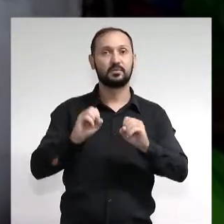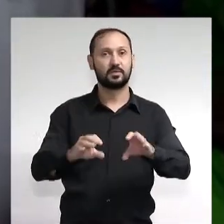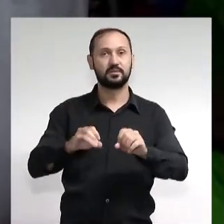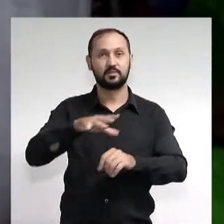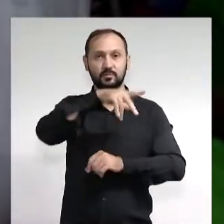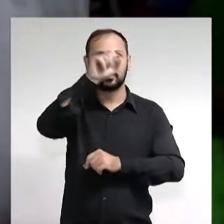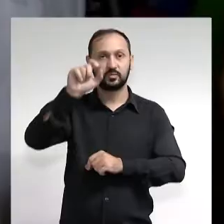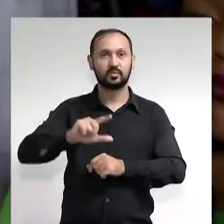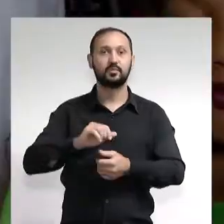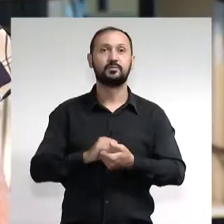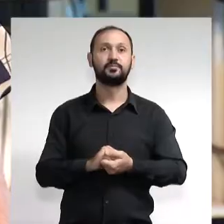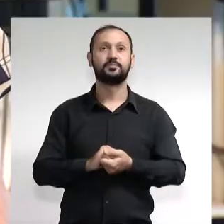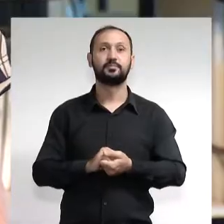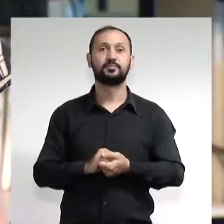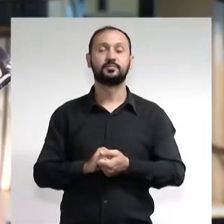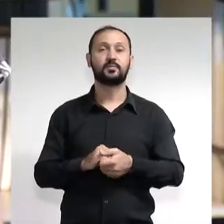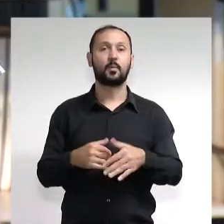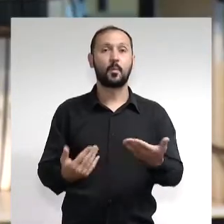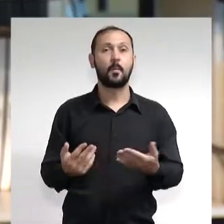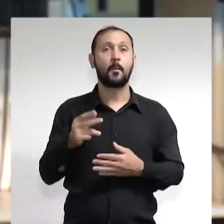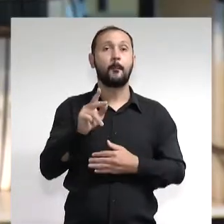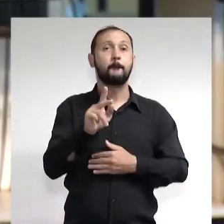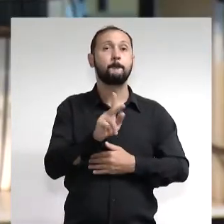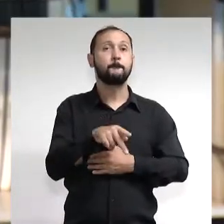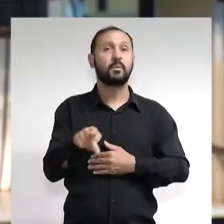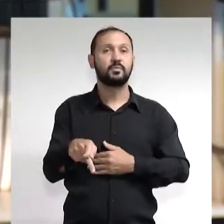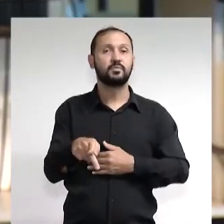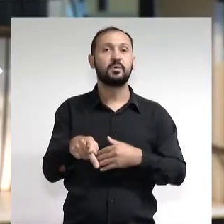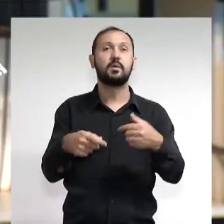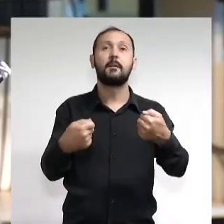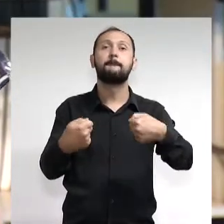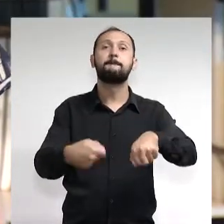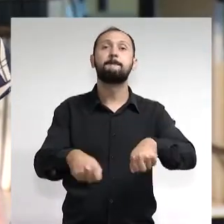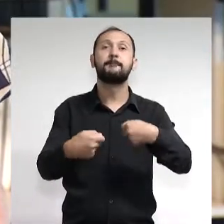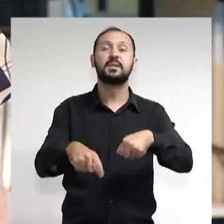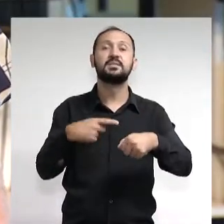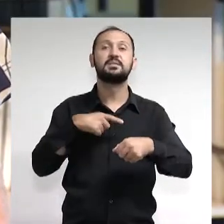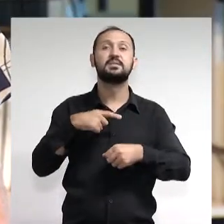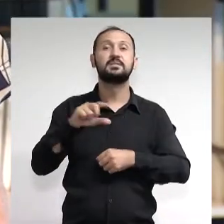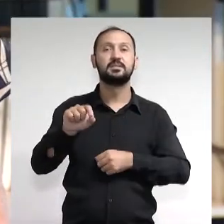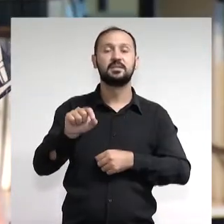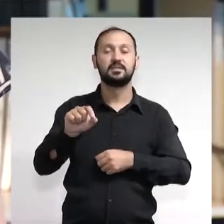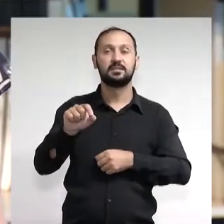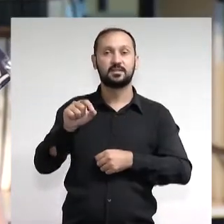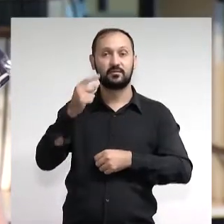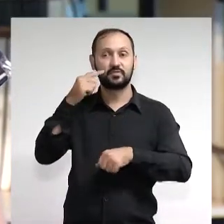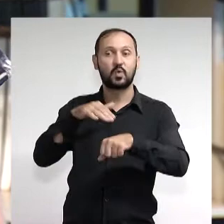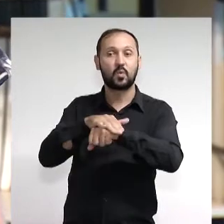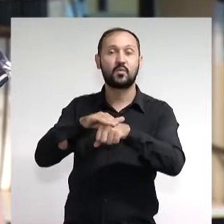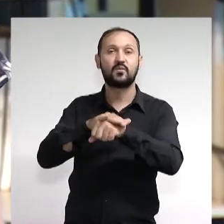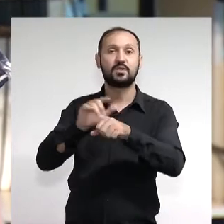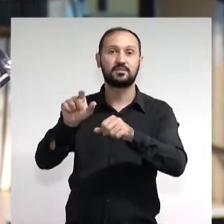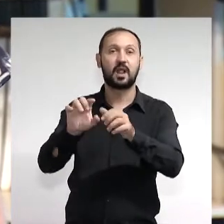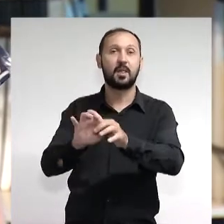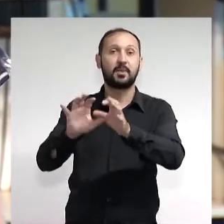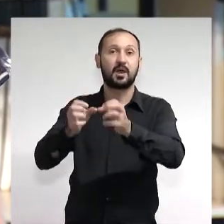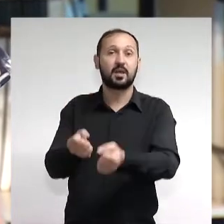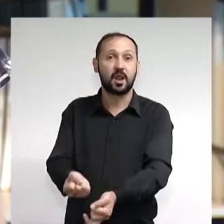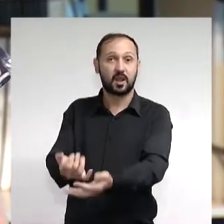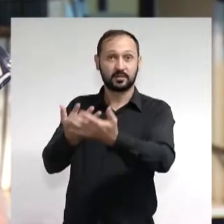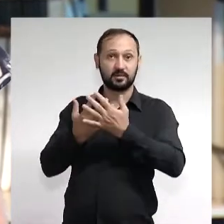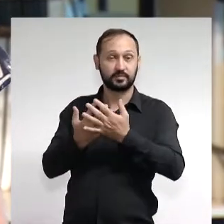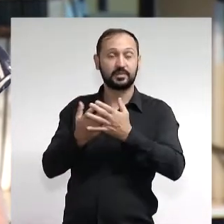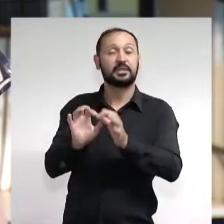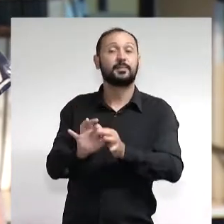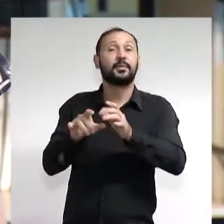educação sul-mato-grossense. Então, o professor, ele precisa ser ouvido e é preciso dar voz ao professor no